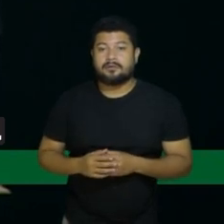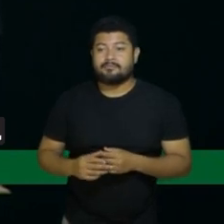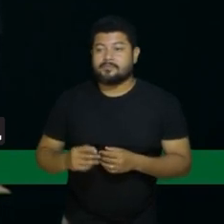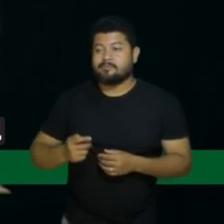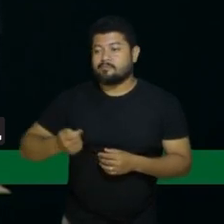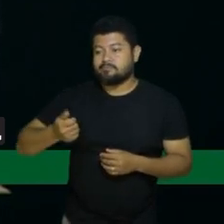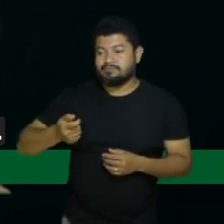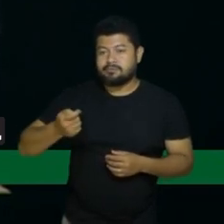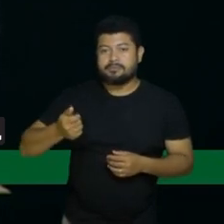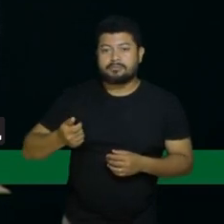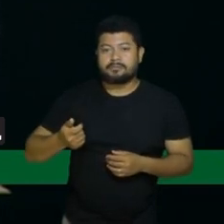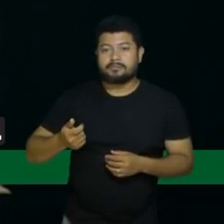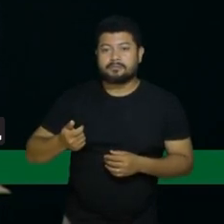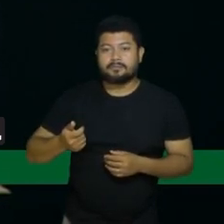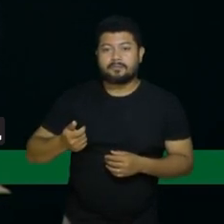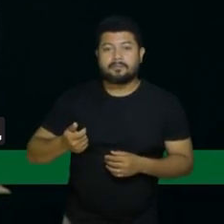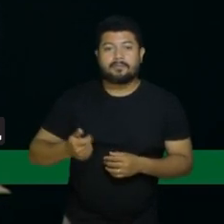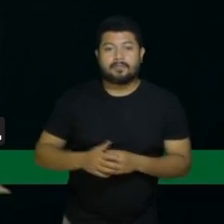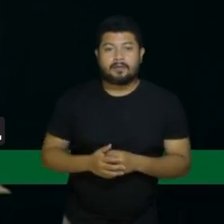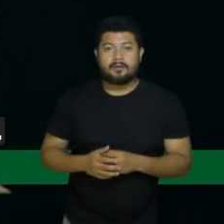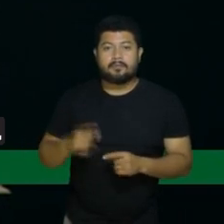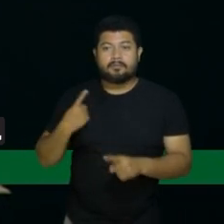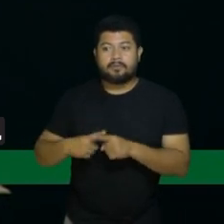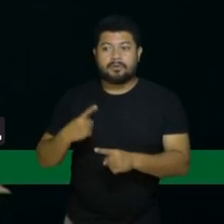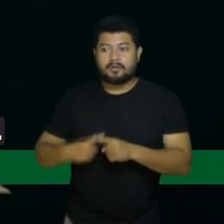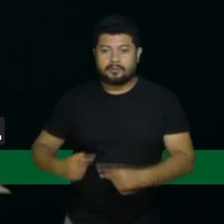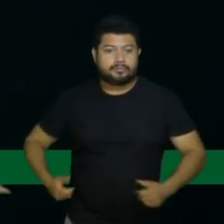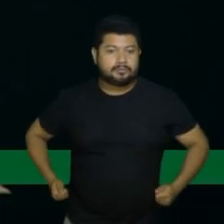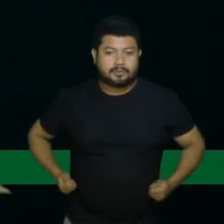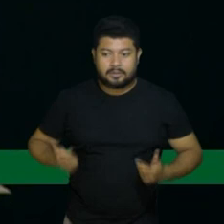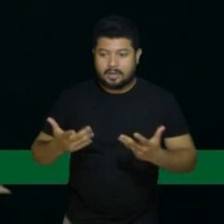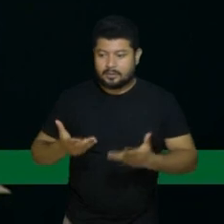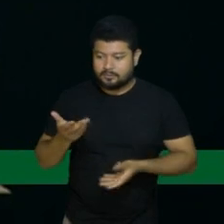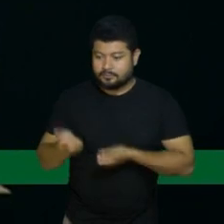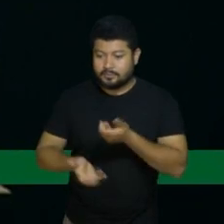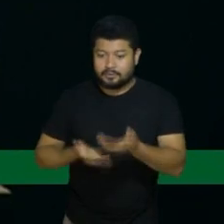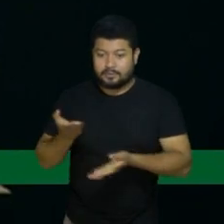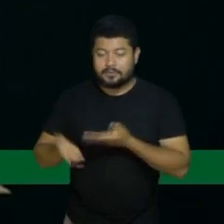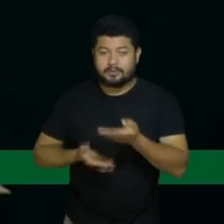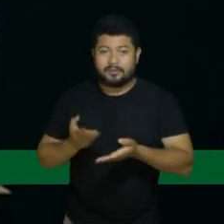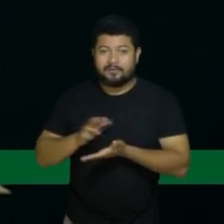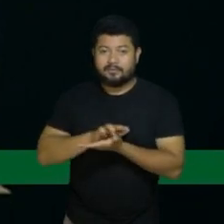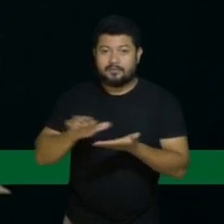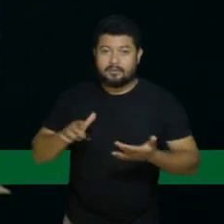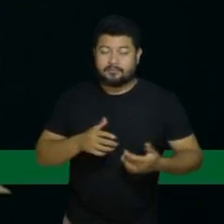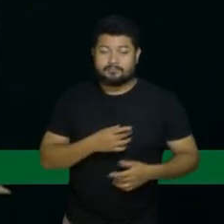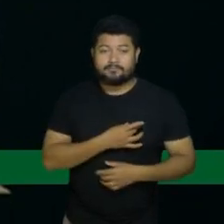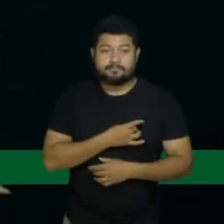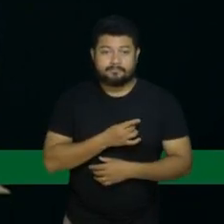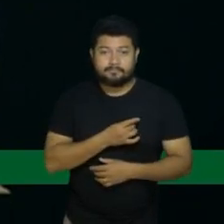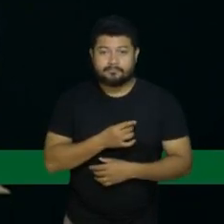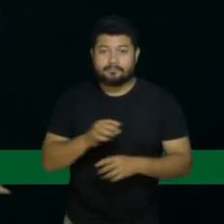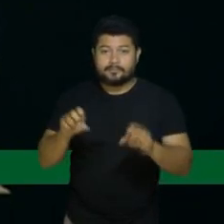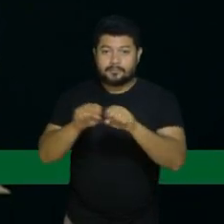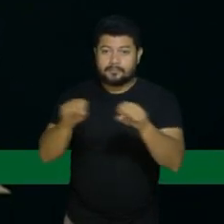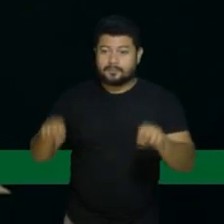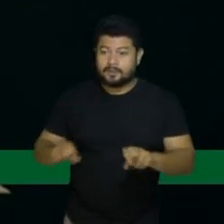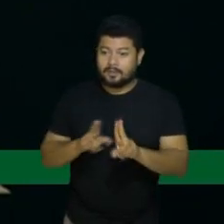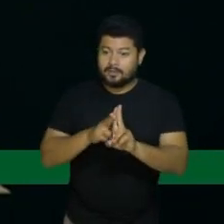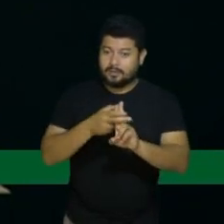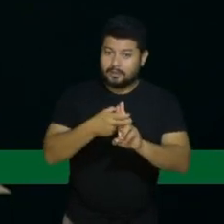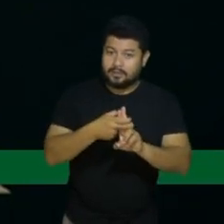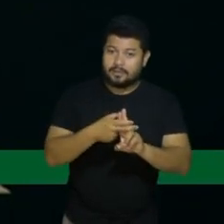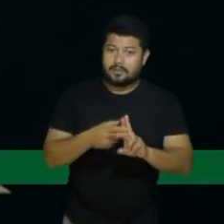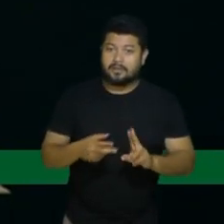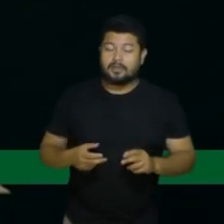suficientes. O custo do atendimento realizado para milhares de entidades filantrópicas integradas ao sistema SUS está